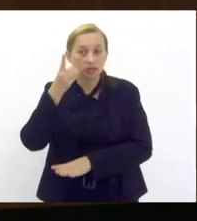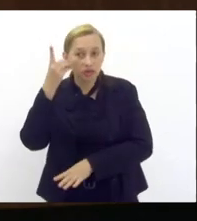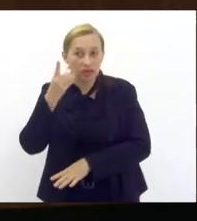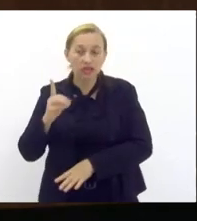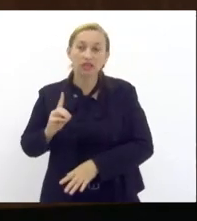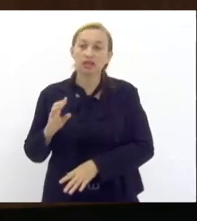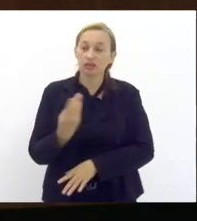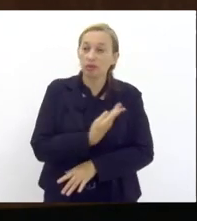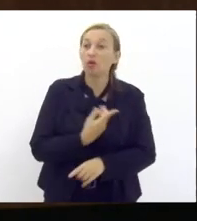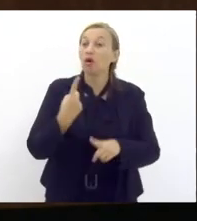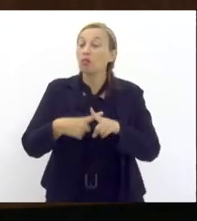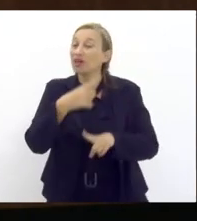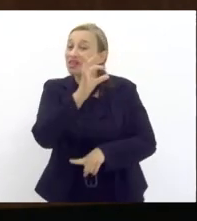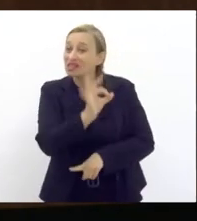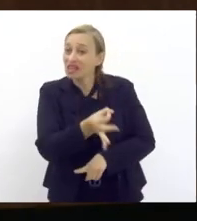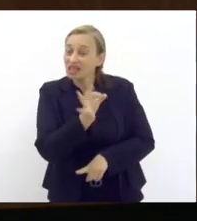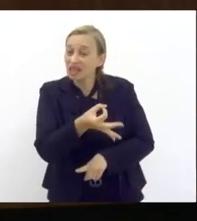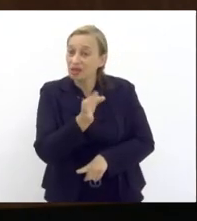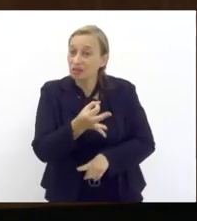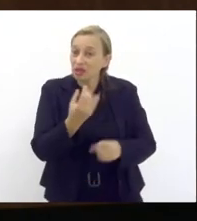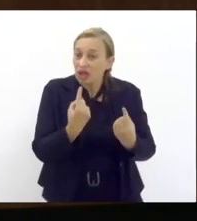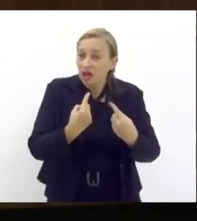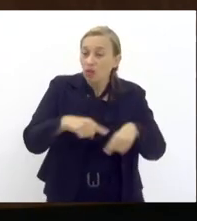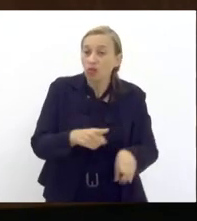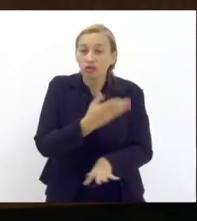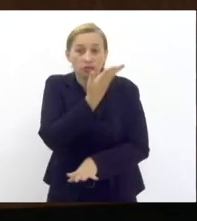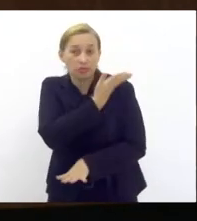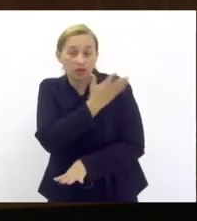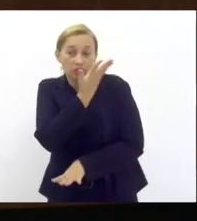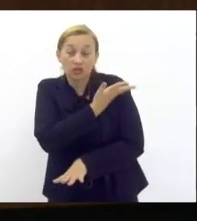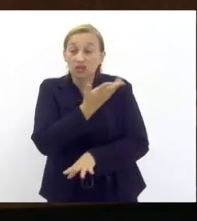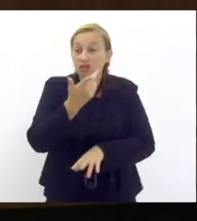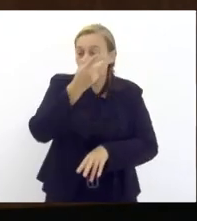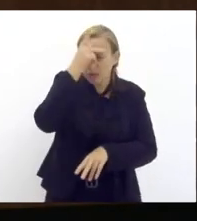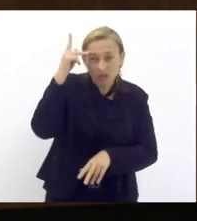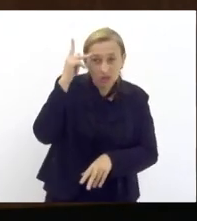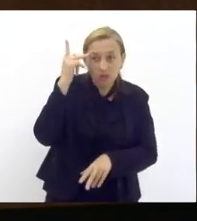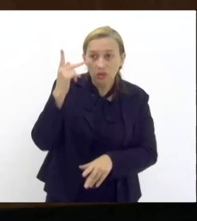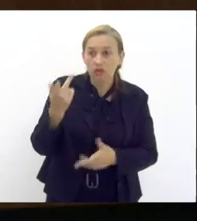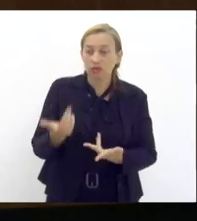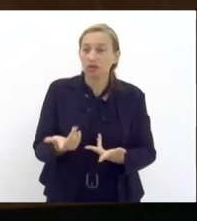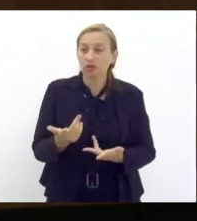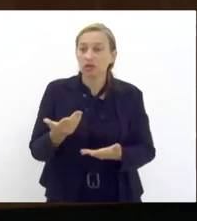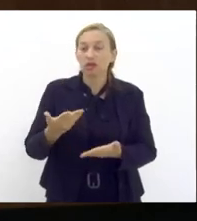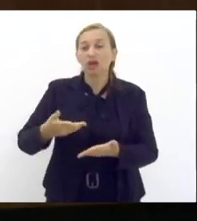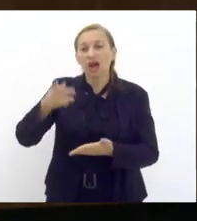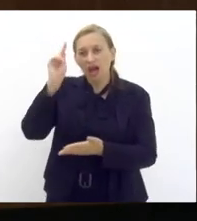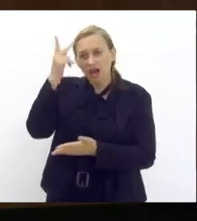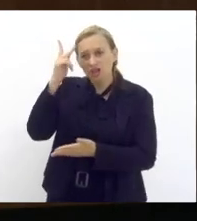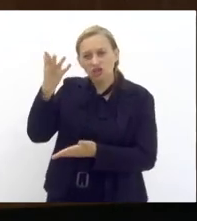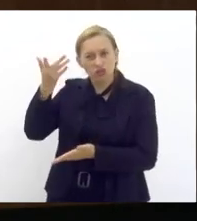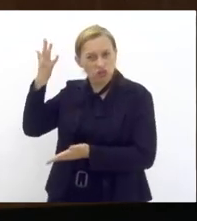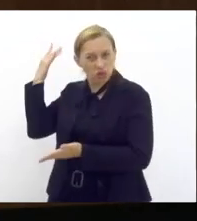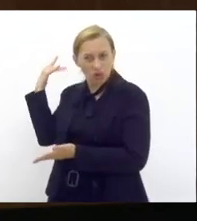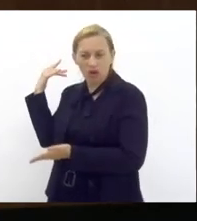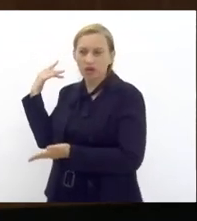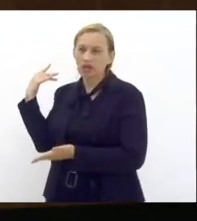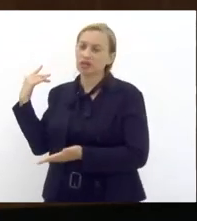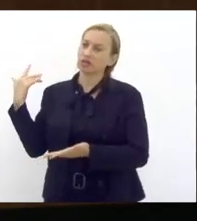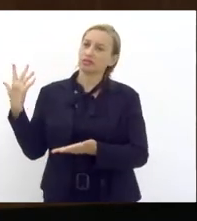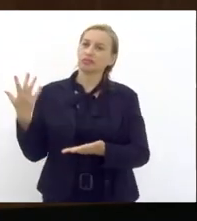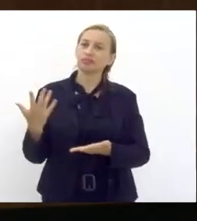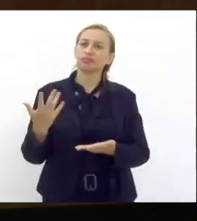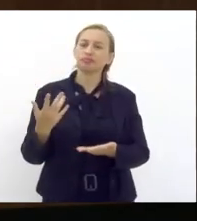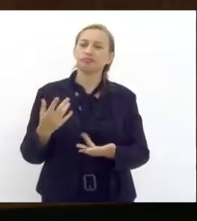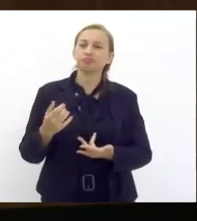Balbi, porque ele exatamente promove o combate à discriminação de pessoas, cuja história recente nesse país está revelando que a